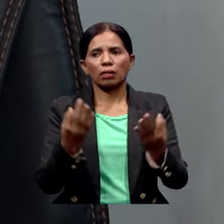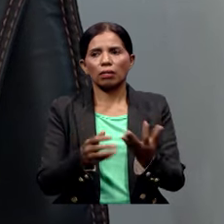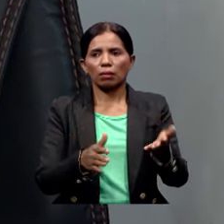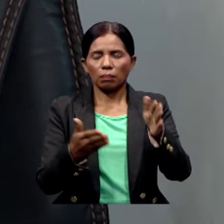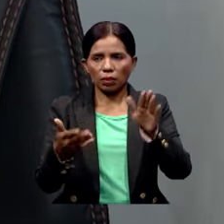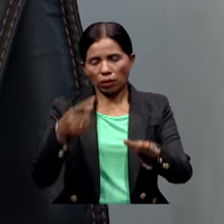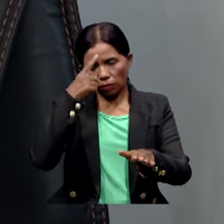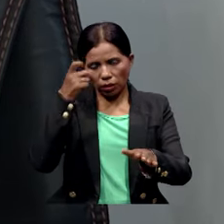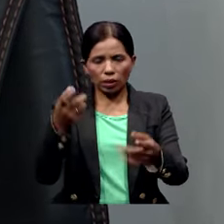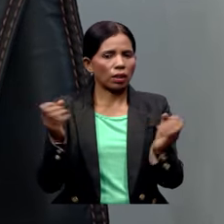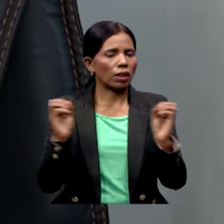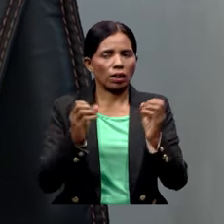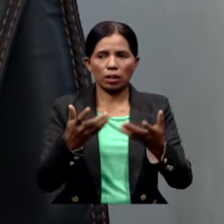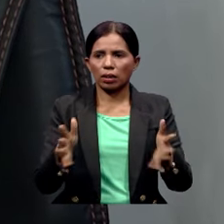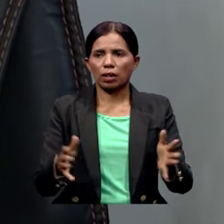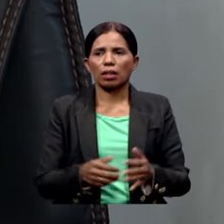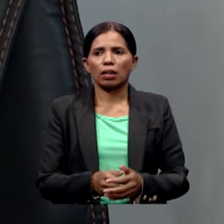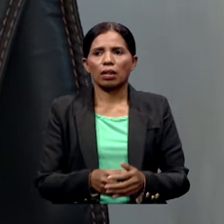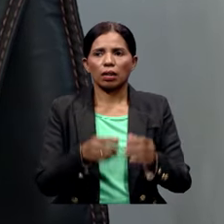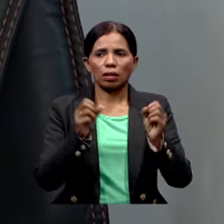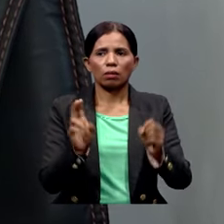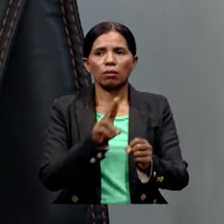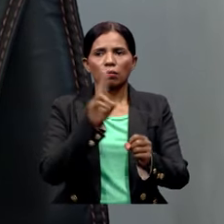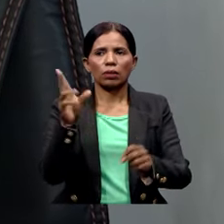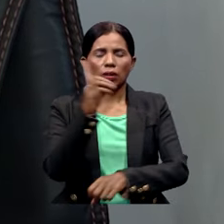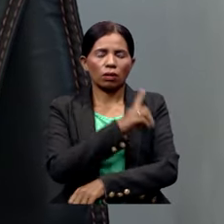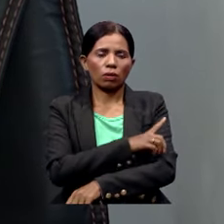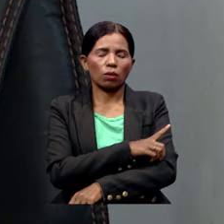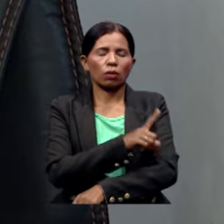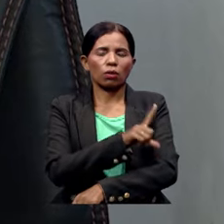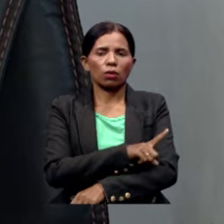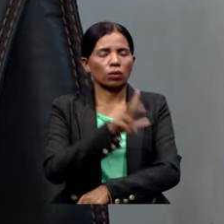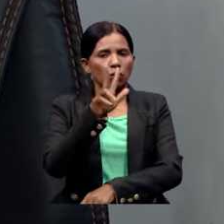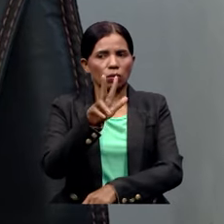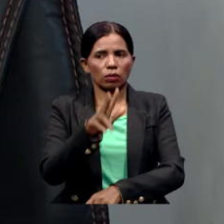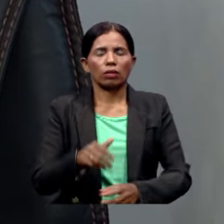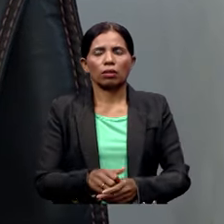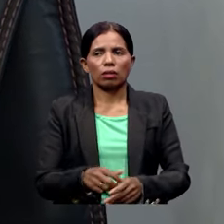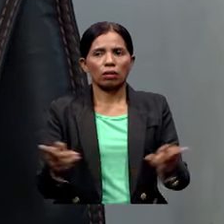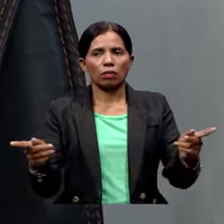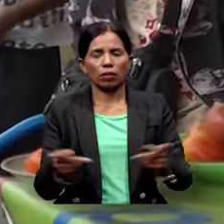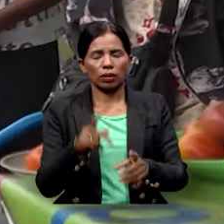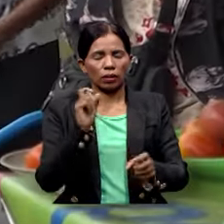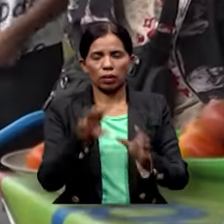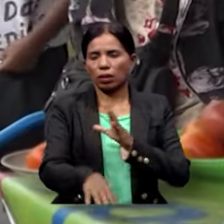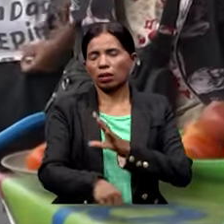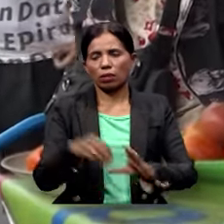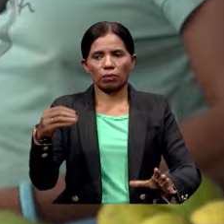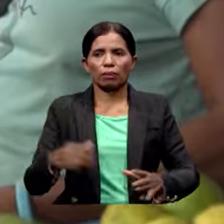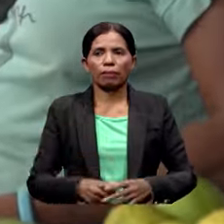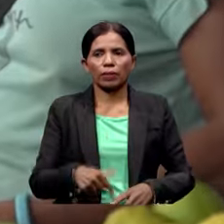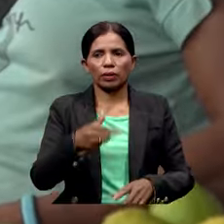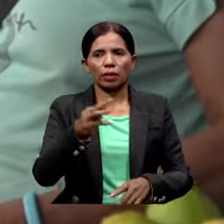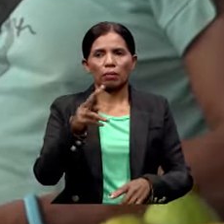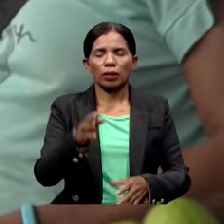tama fatin la ia, nemos ni bele na bane ocupa lorontolo de. Lios lorontolo nene fatin na ba tem que sair. Equipa Ziemen